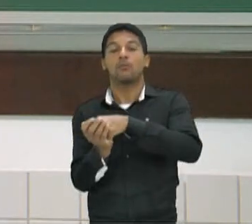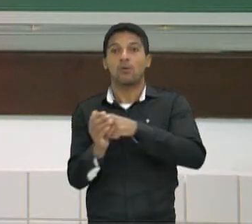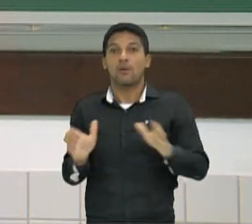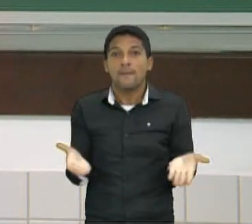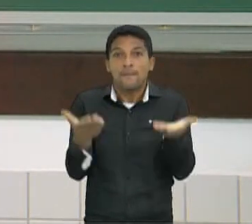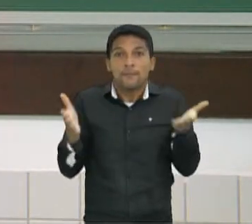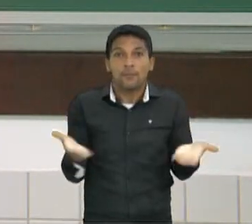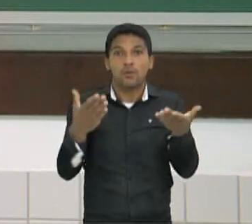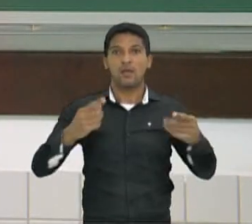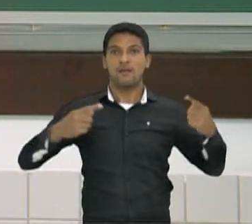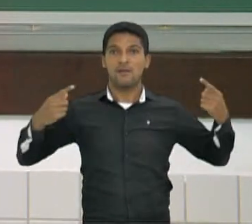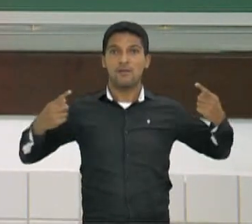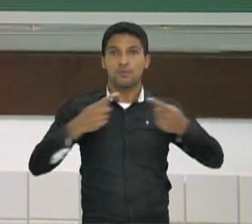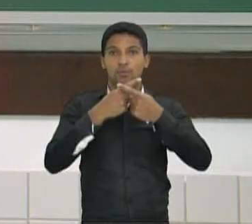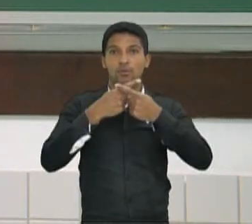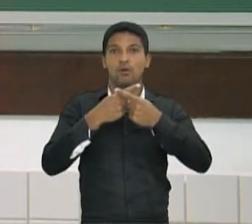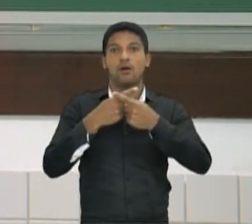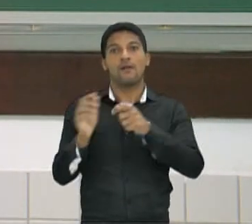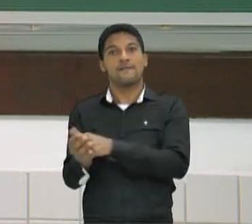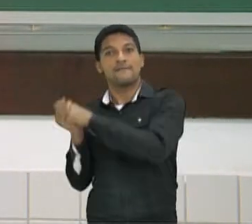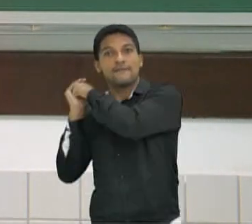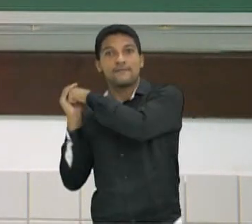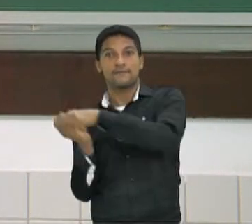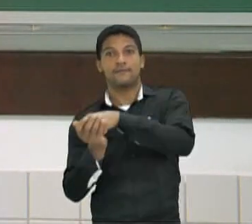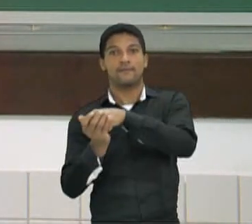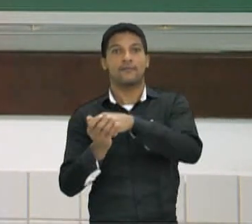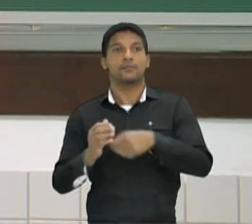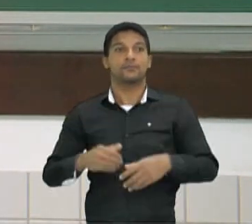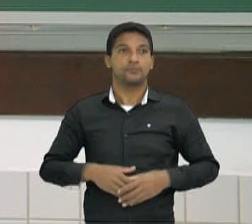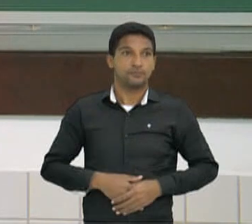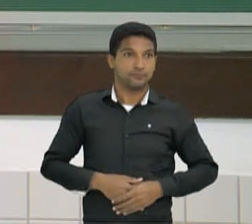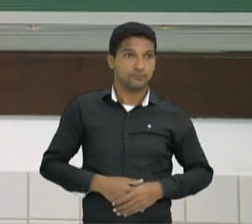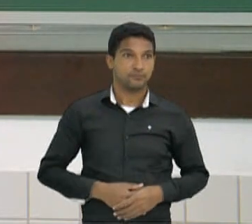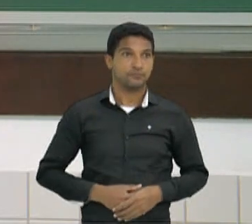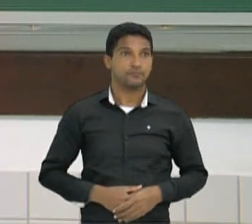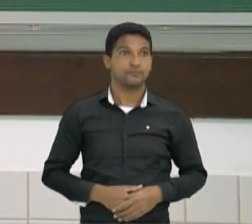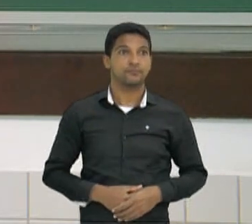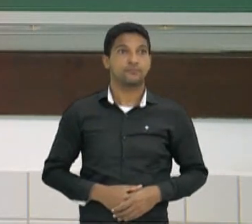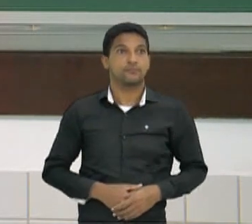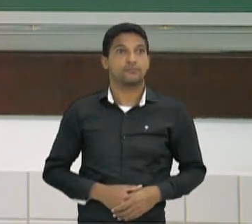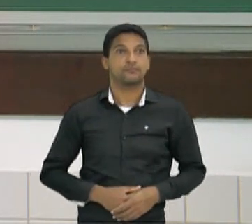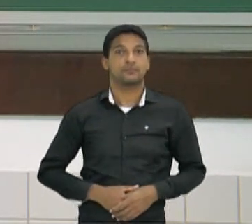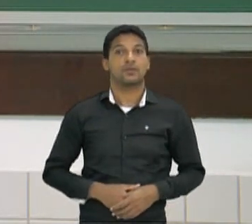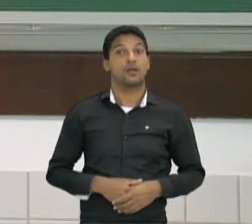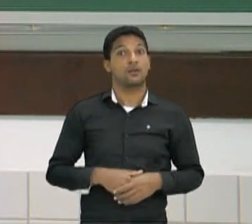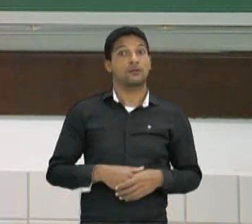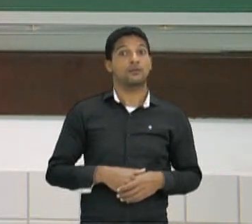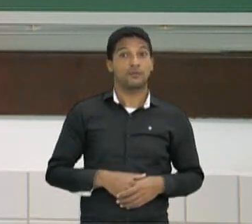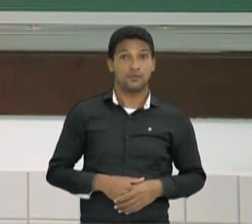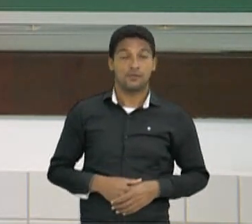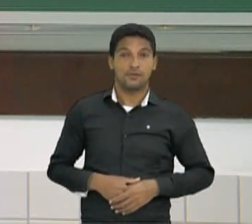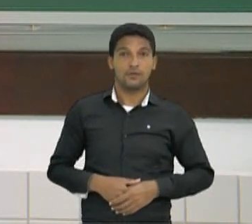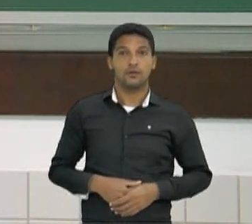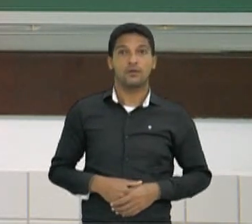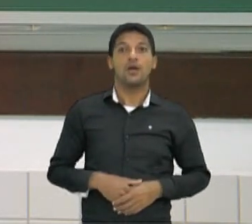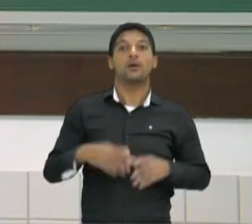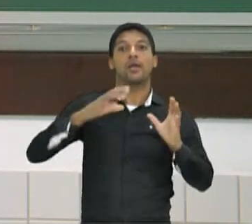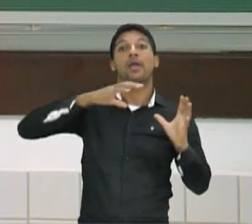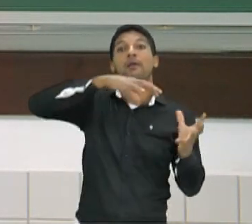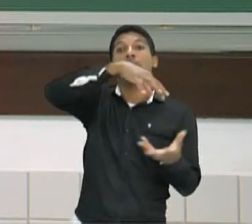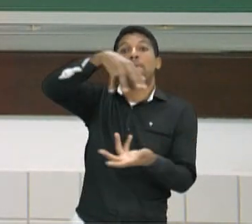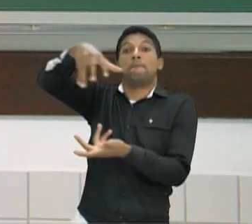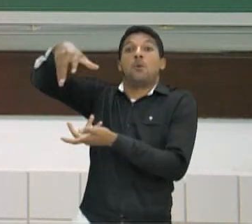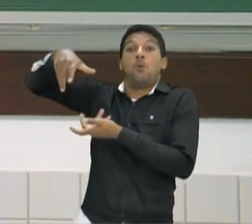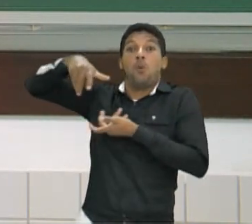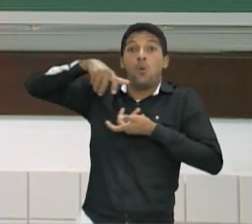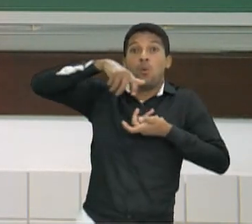entidade filiada à WBSC, que é a entidade que regulamenta o beisebol a nível mundial. Então,